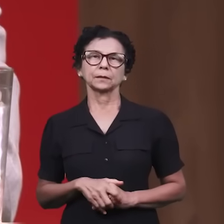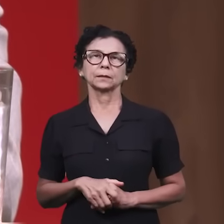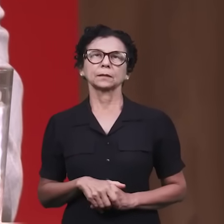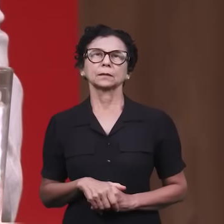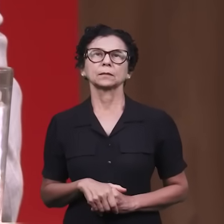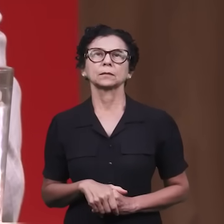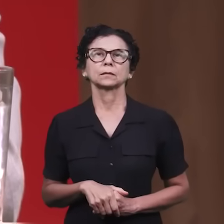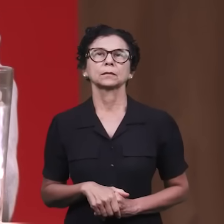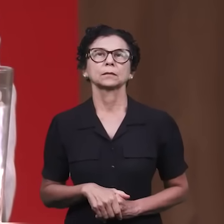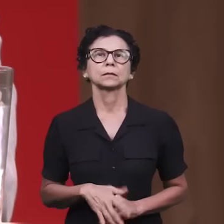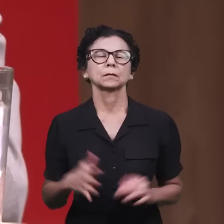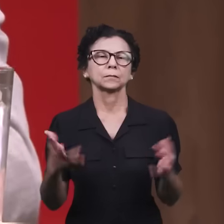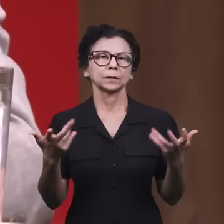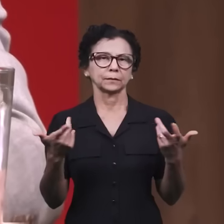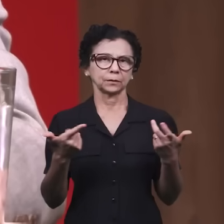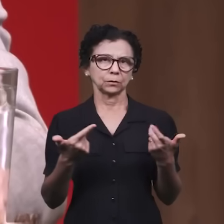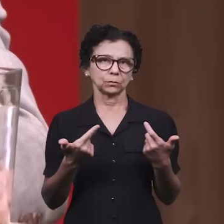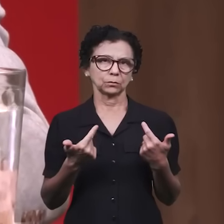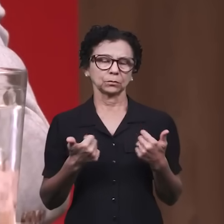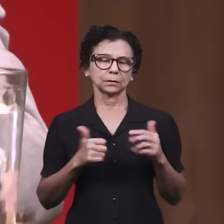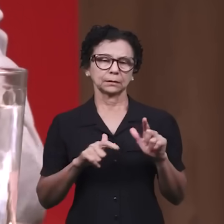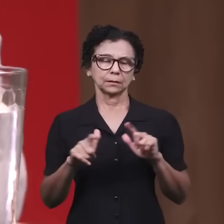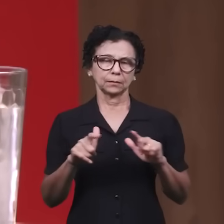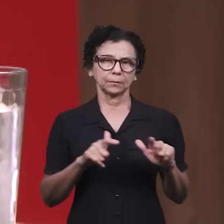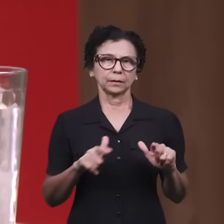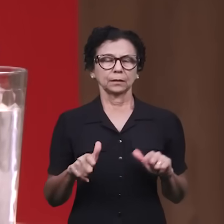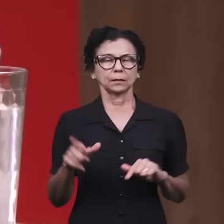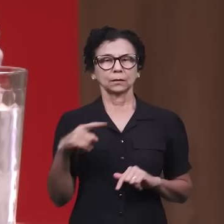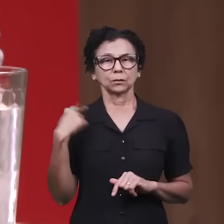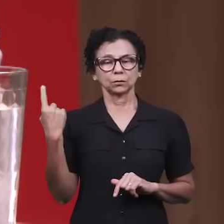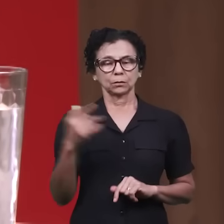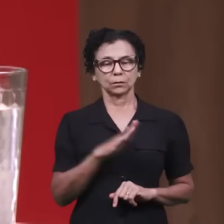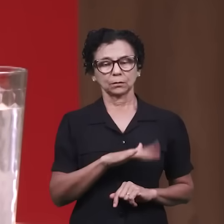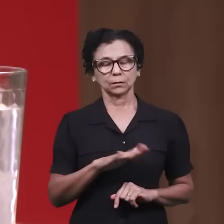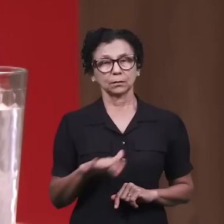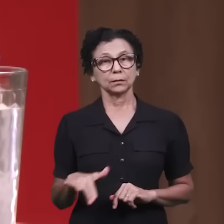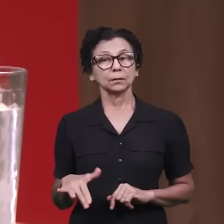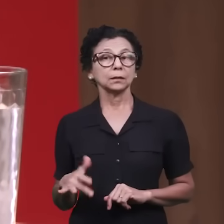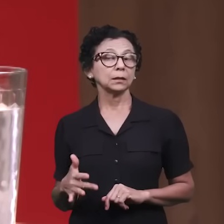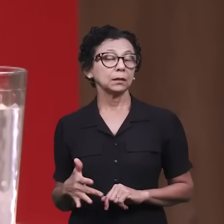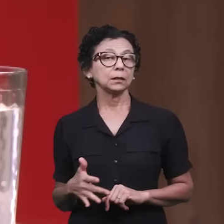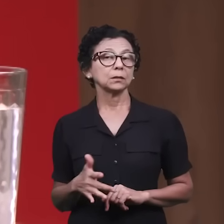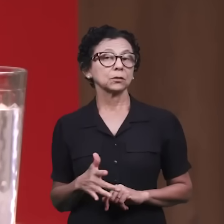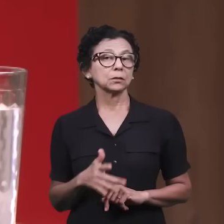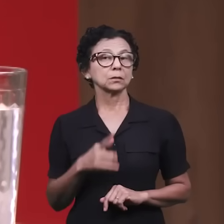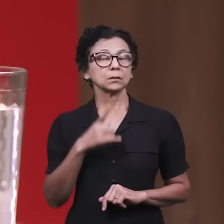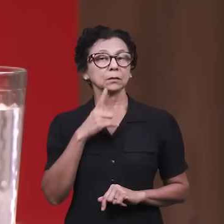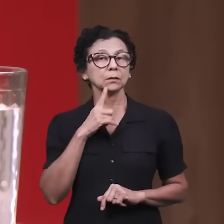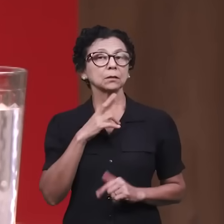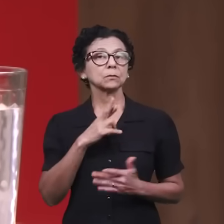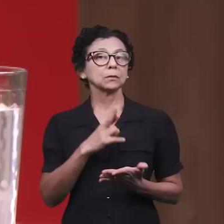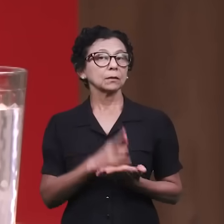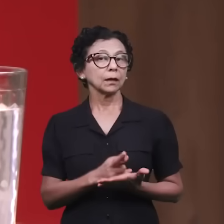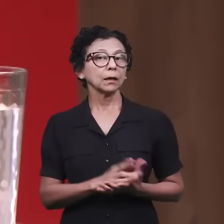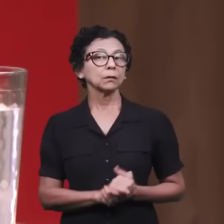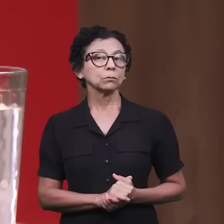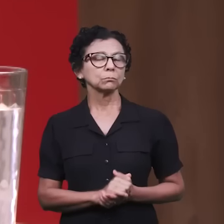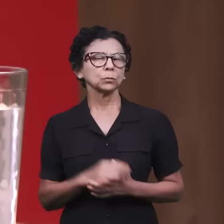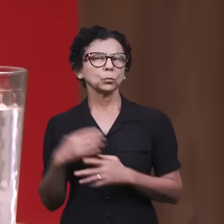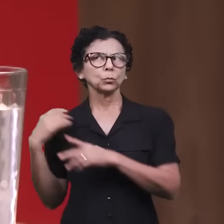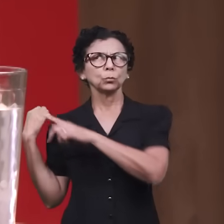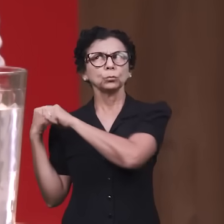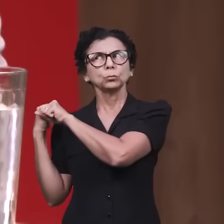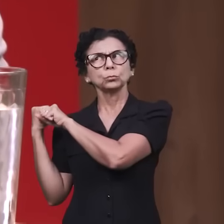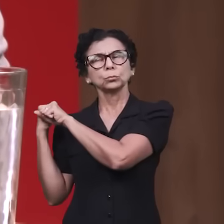esse trabalho que é notável, não é? Com as crianças, com as nossas crianças. E a gente já tem resultado disso, Gilson,